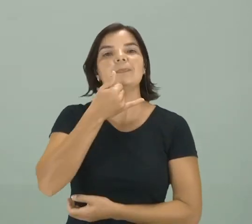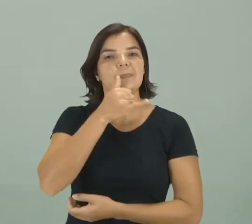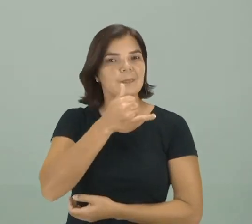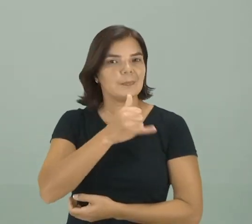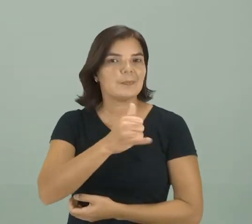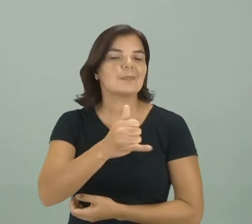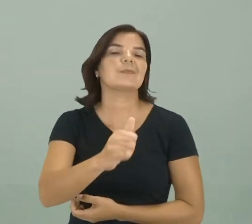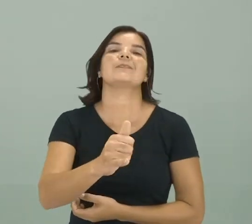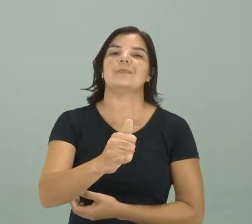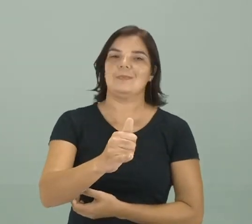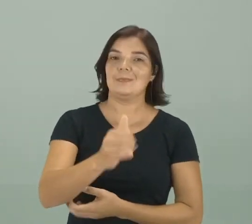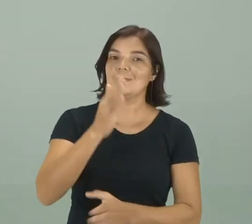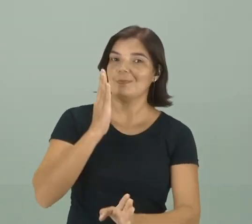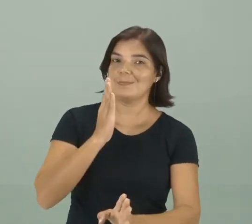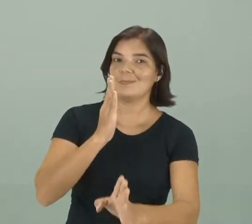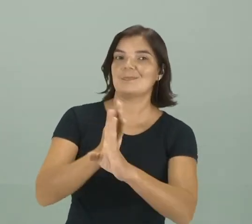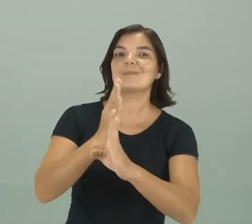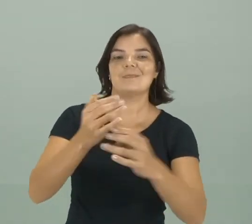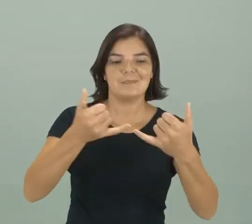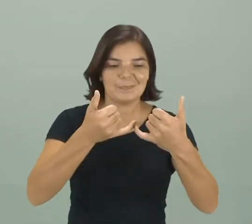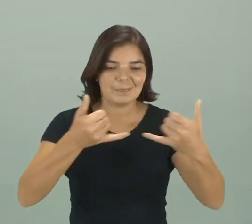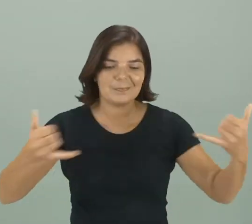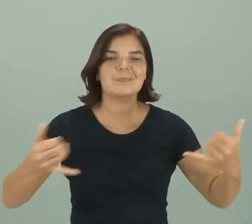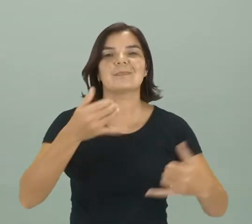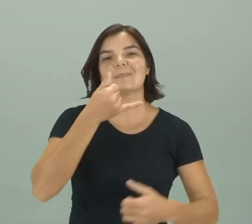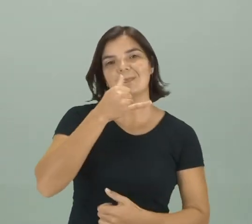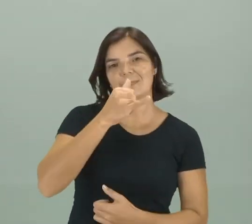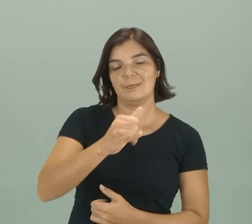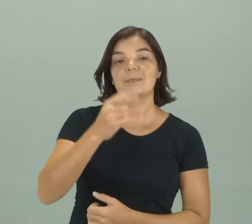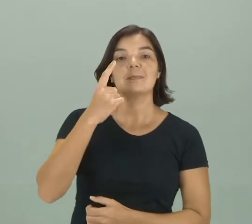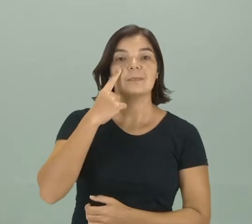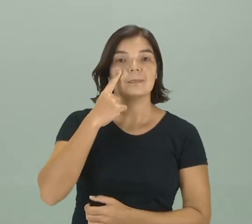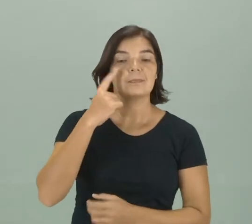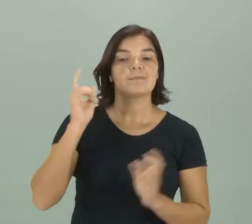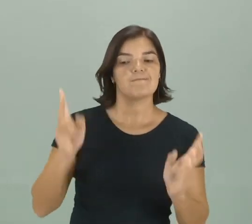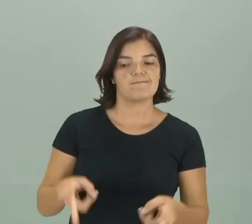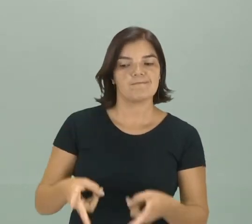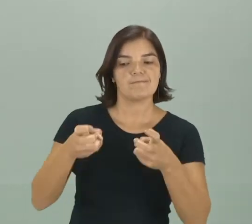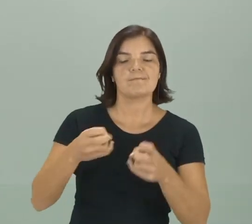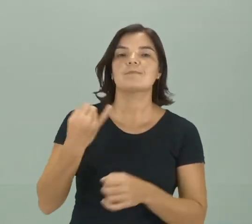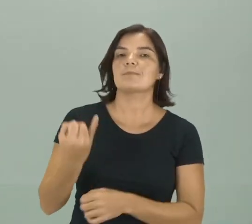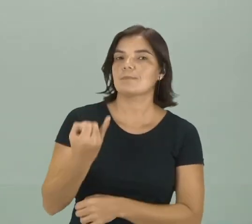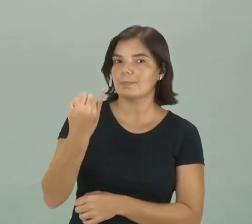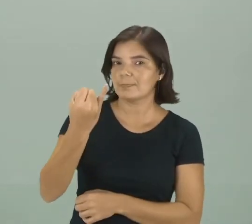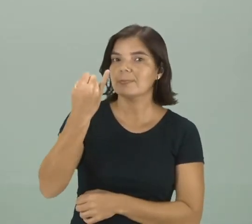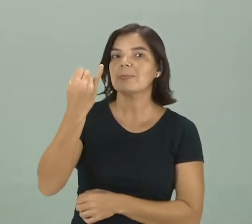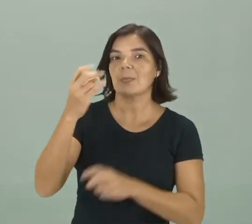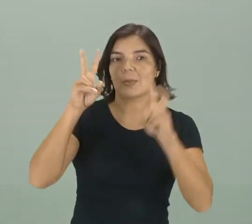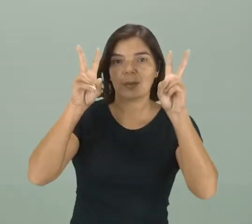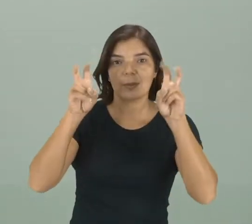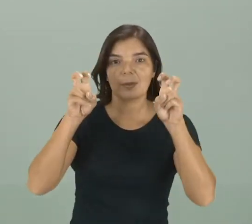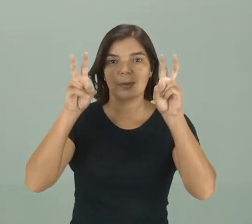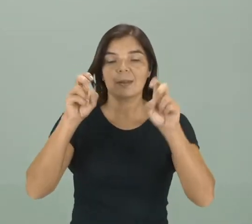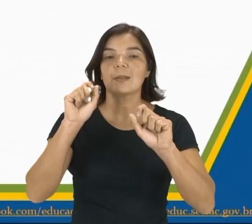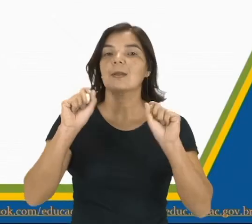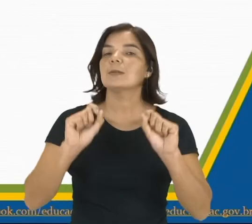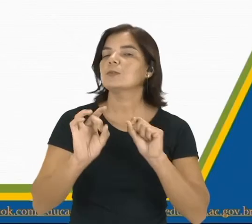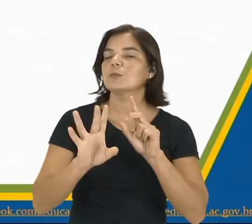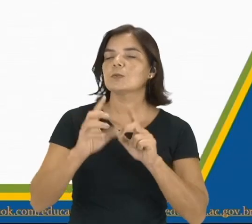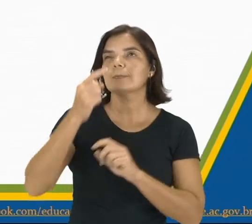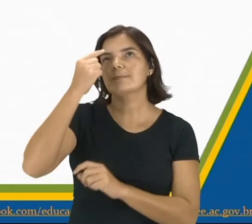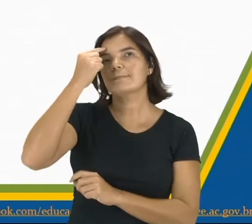energia, justamente por causa da corrente elétrica. Para nós podermos perceber a importância desse assunto, né? É só